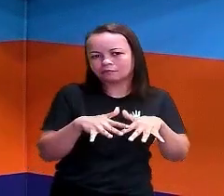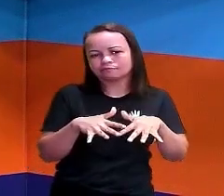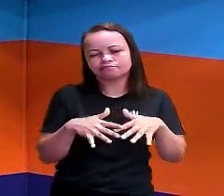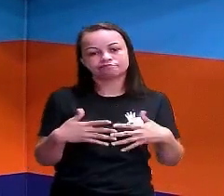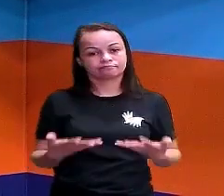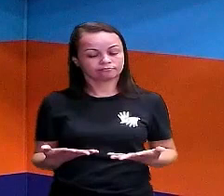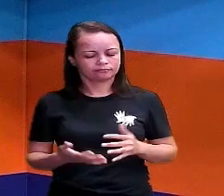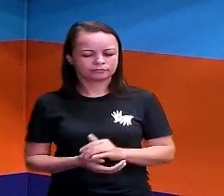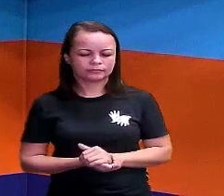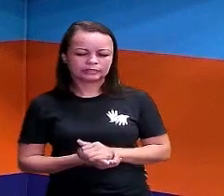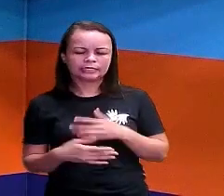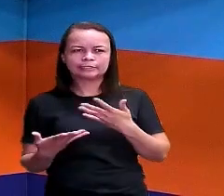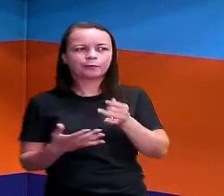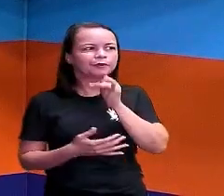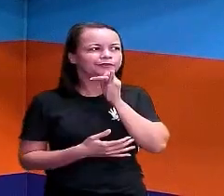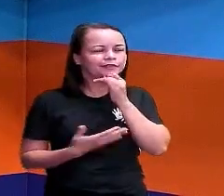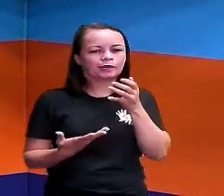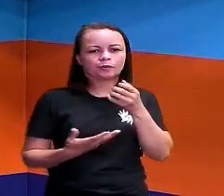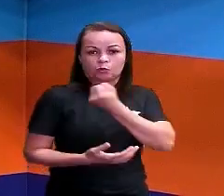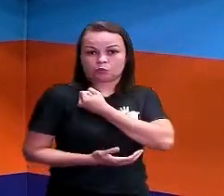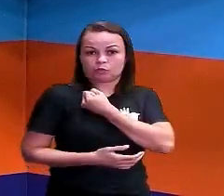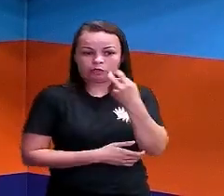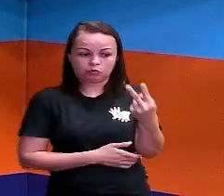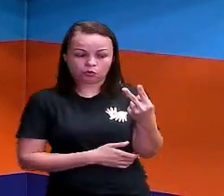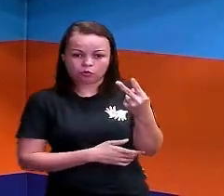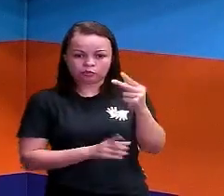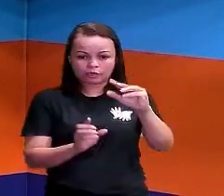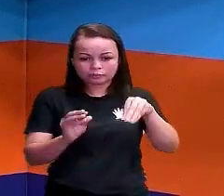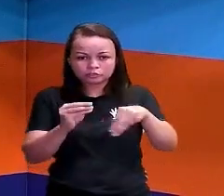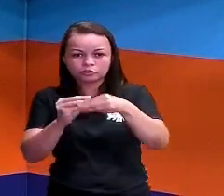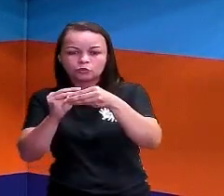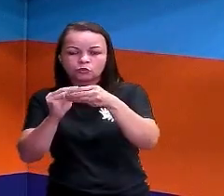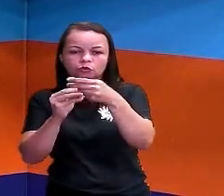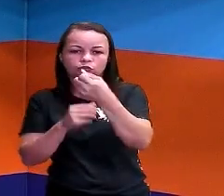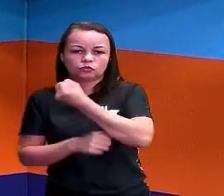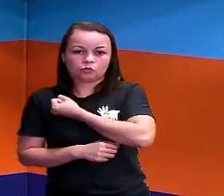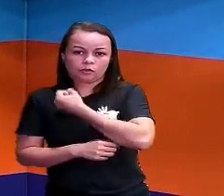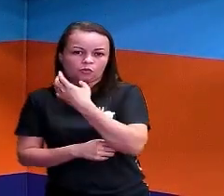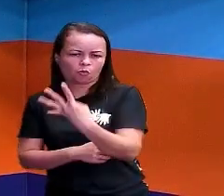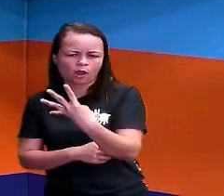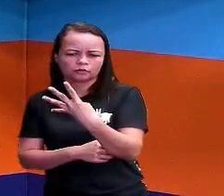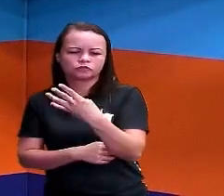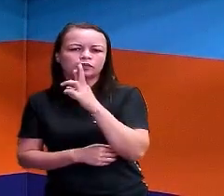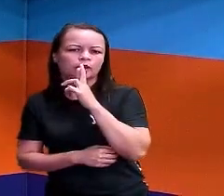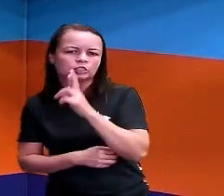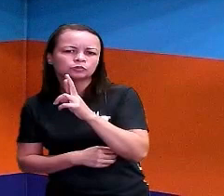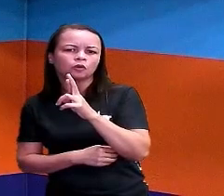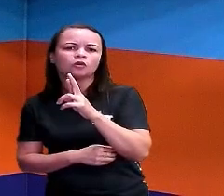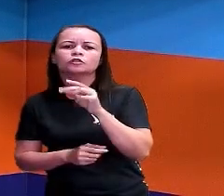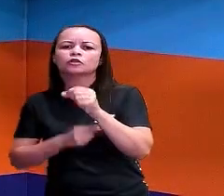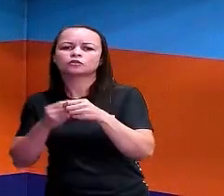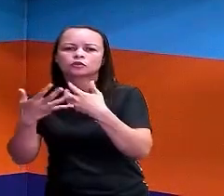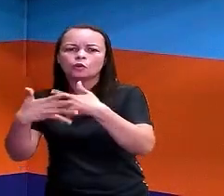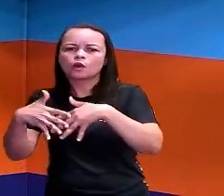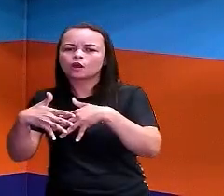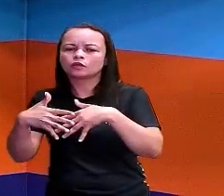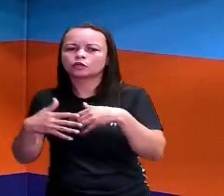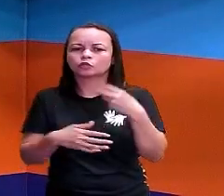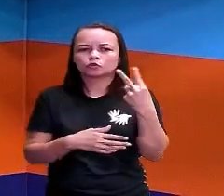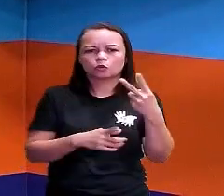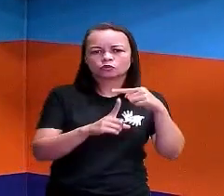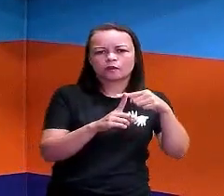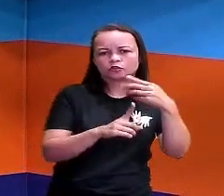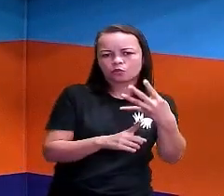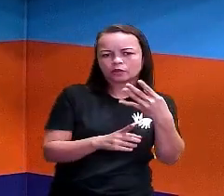se eu pego aí o número 2, adiciono ao número 4, eu vou ter também como resposta um número natural. 2 mais 4,